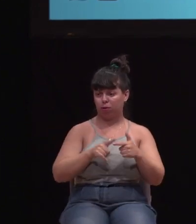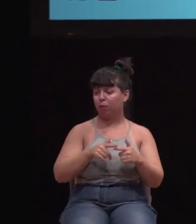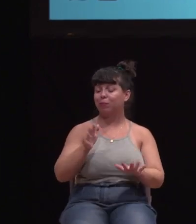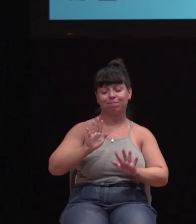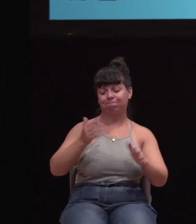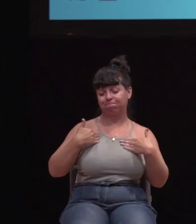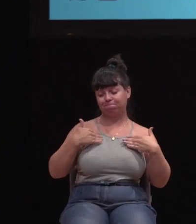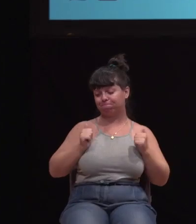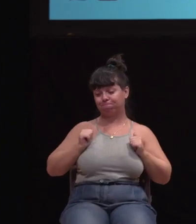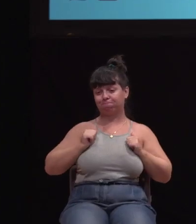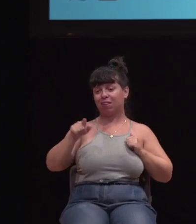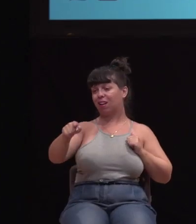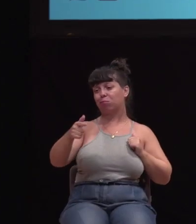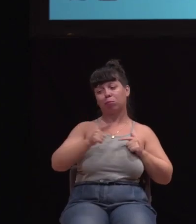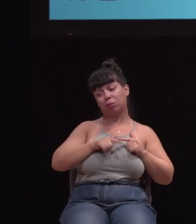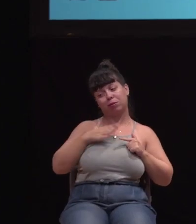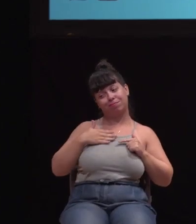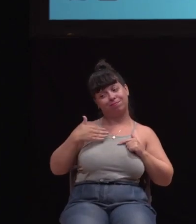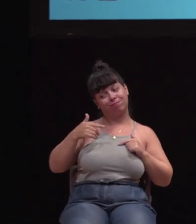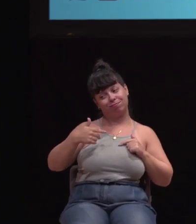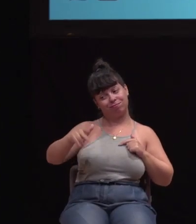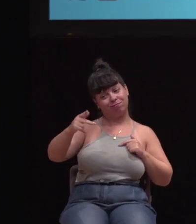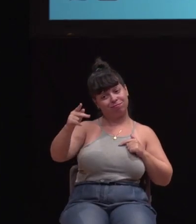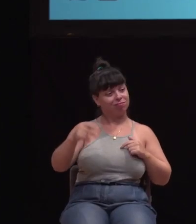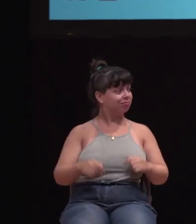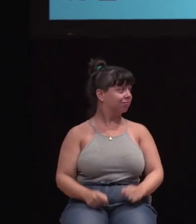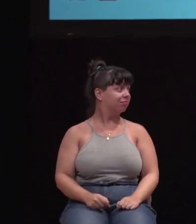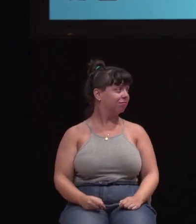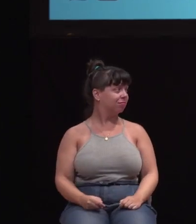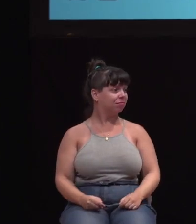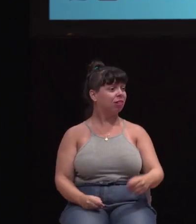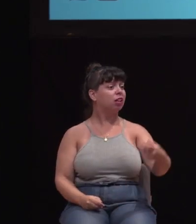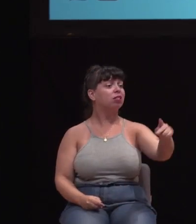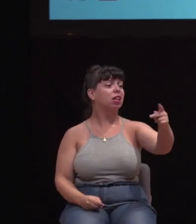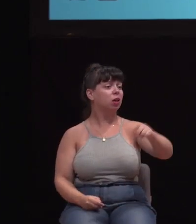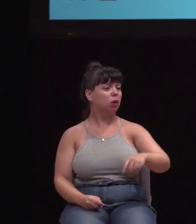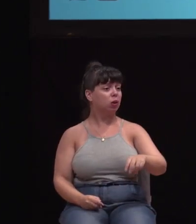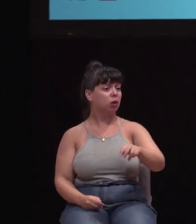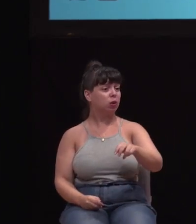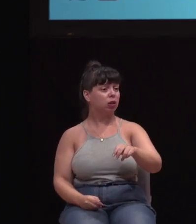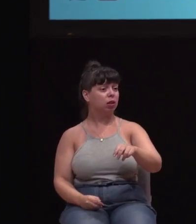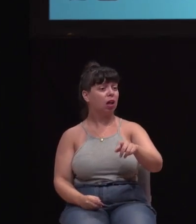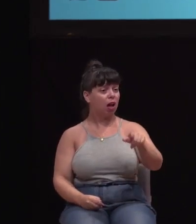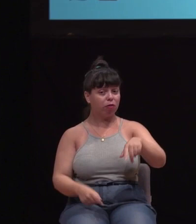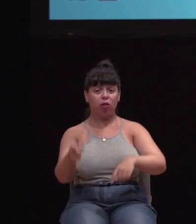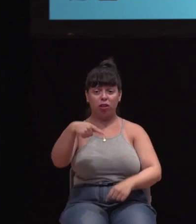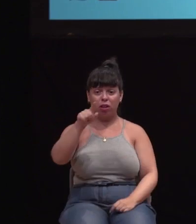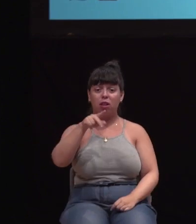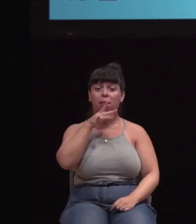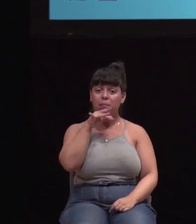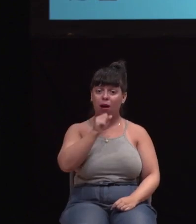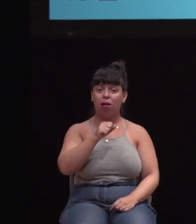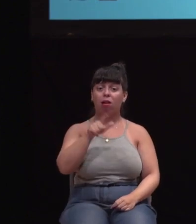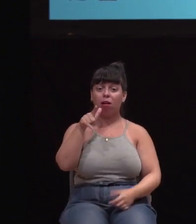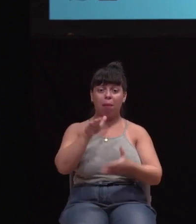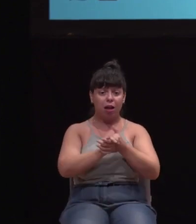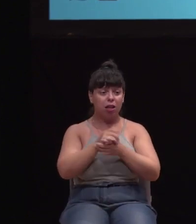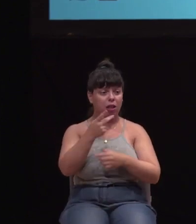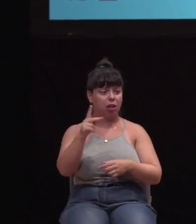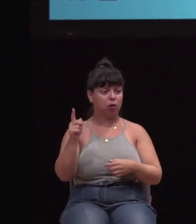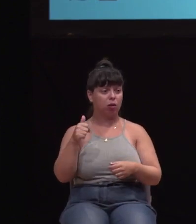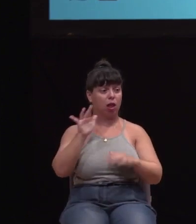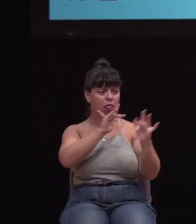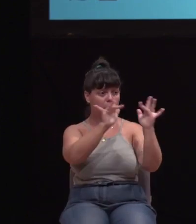outro, fica difícil resolver. São vocês, são seus irmãos, são seus pais, são seus maridos, são